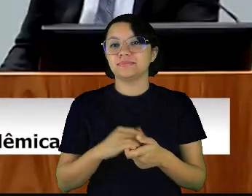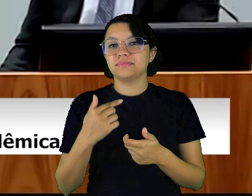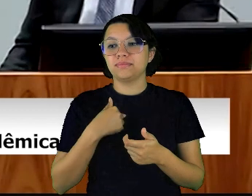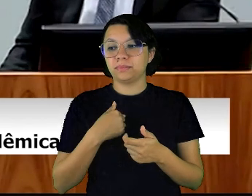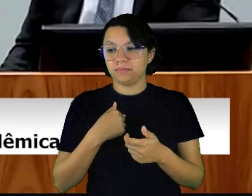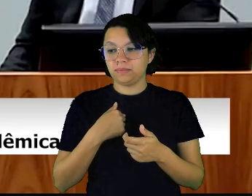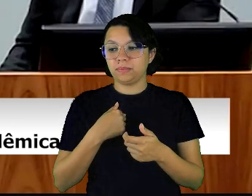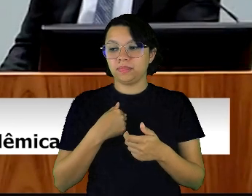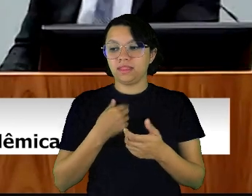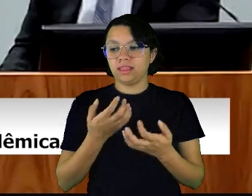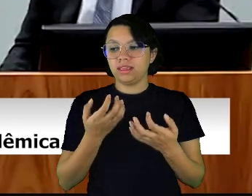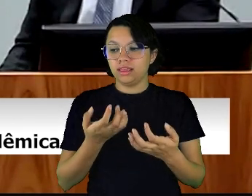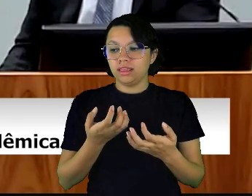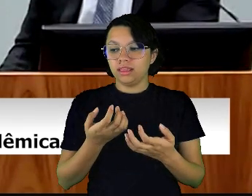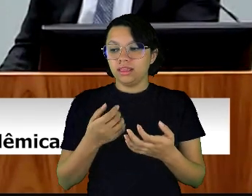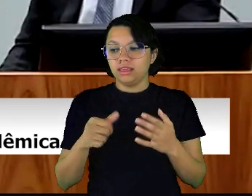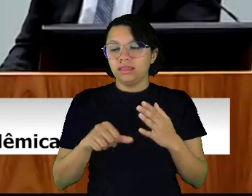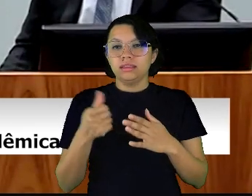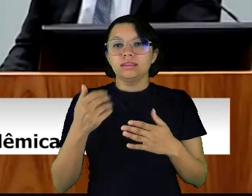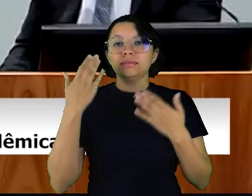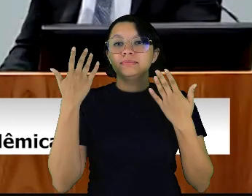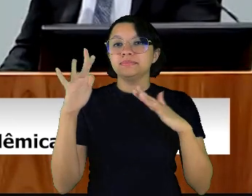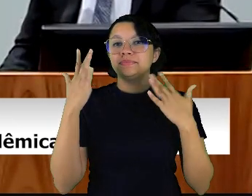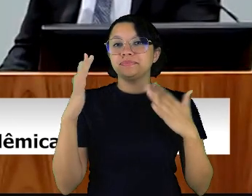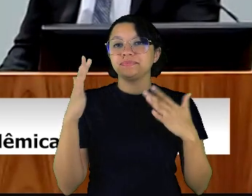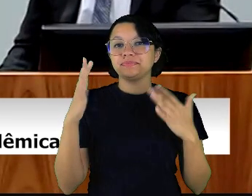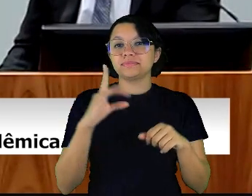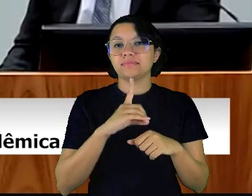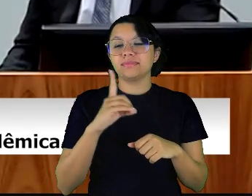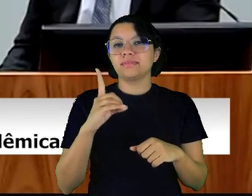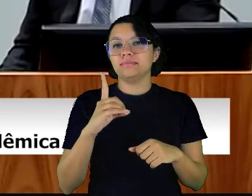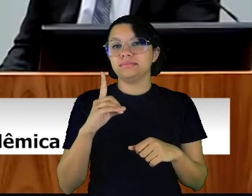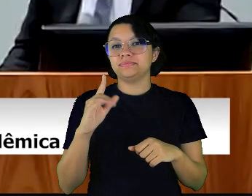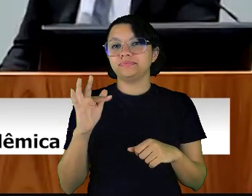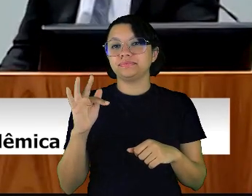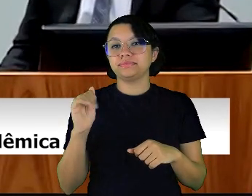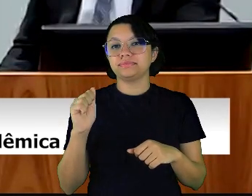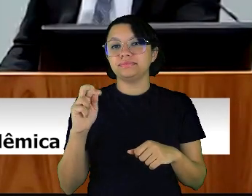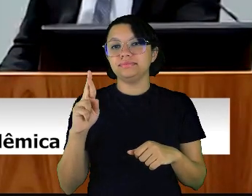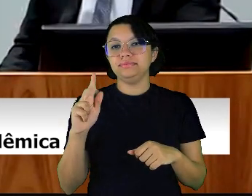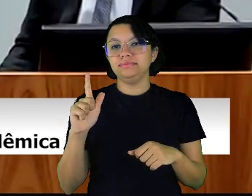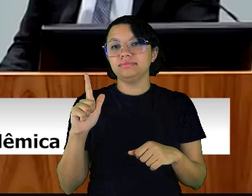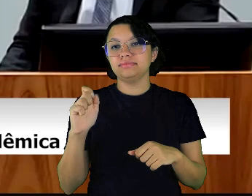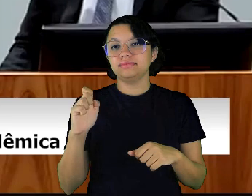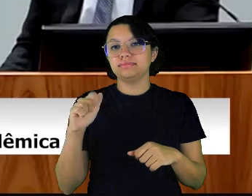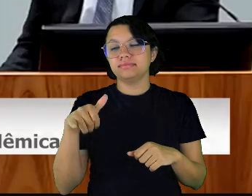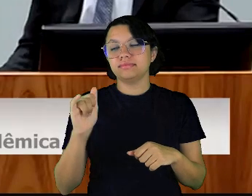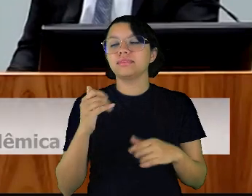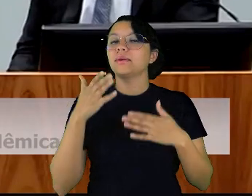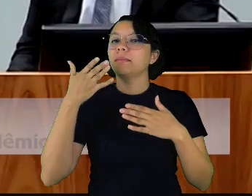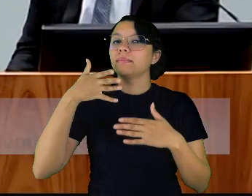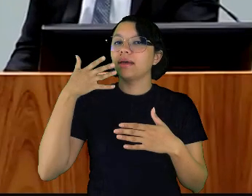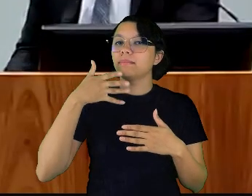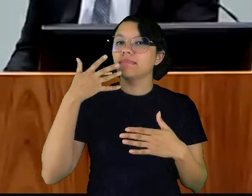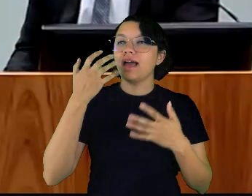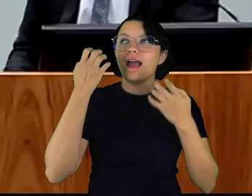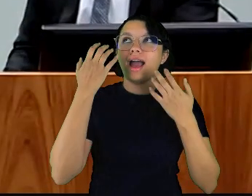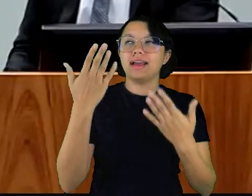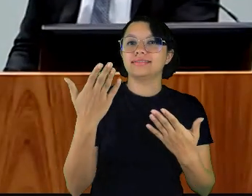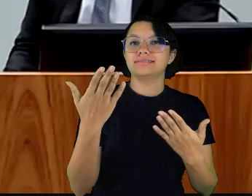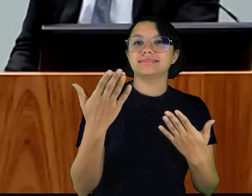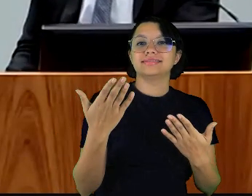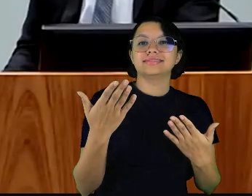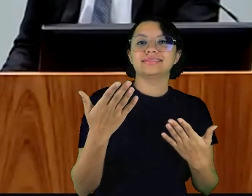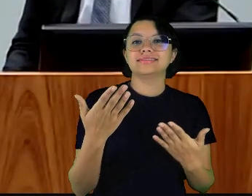Eu quero primeiro parabenizar o Dr. Farley pela palestra. Quero agradecer aqui